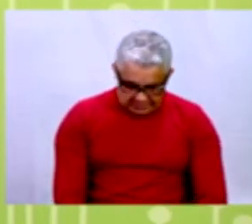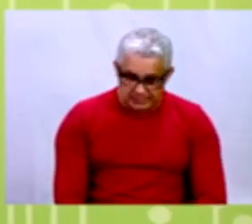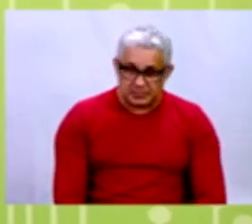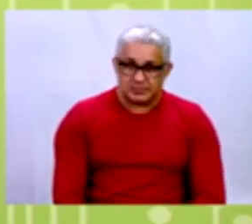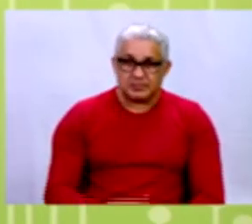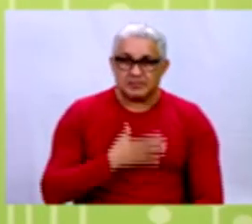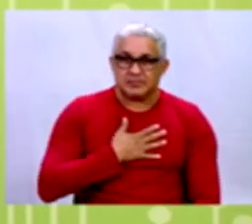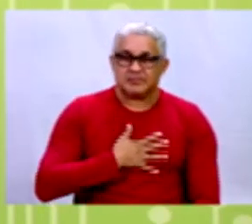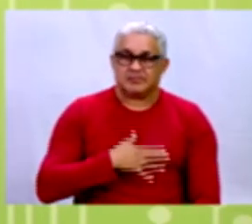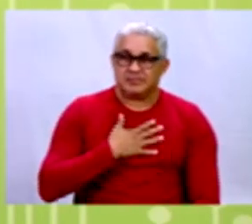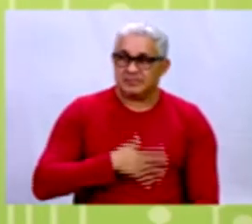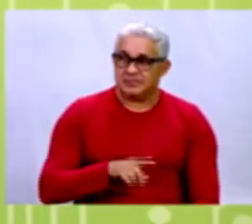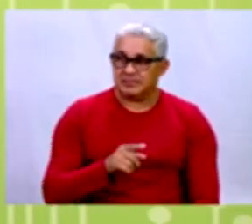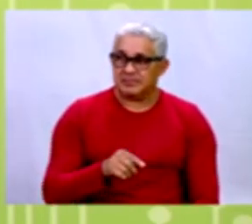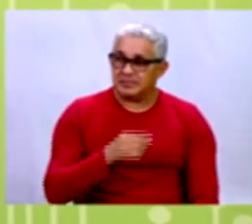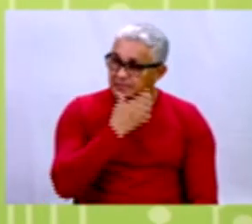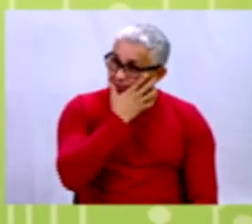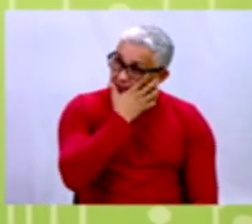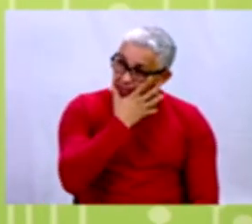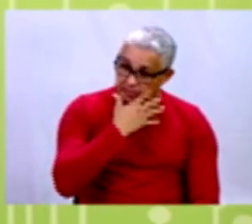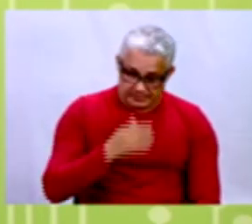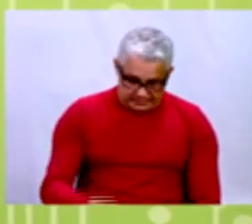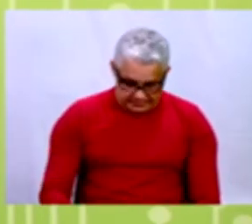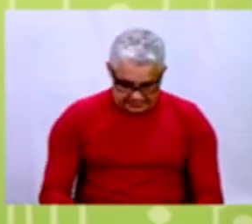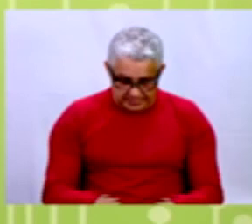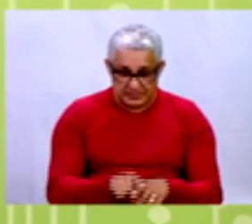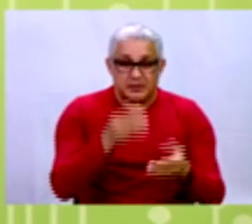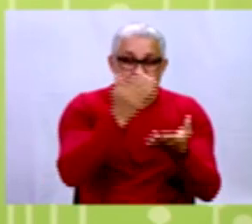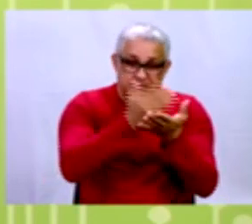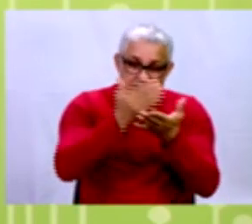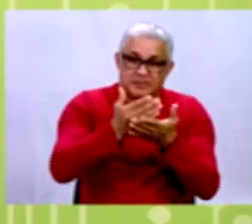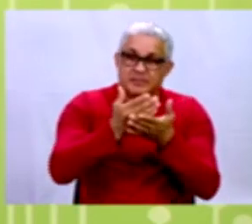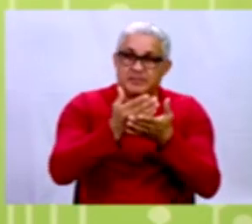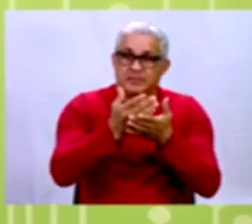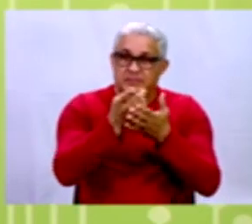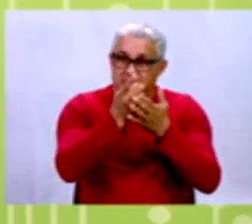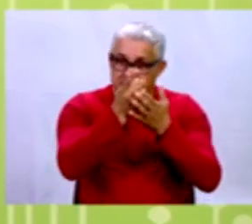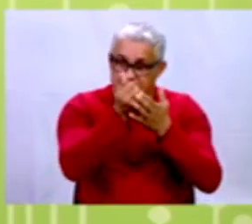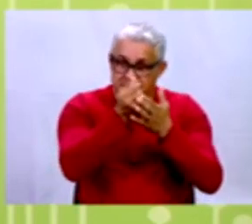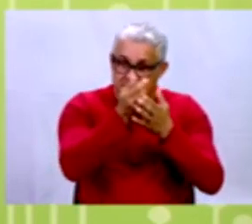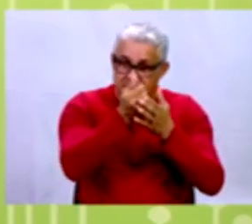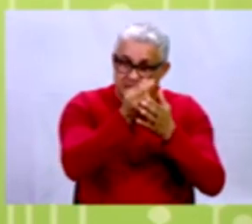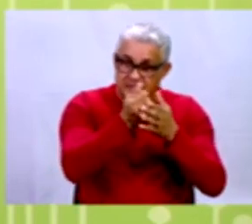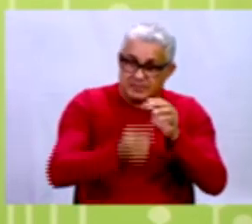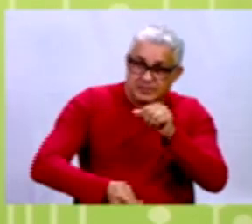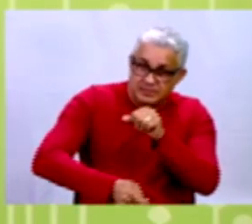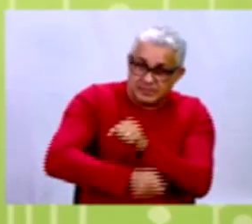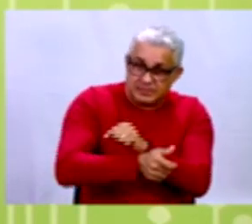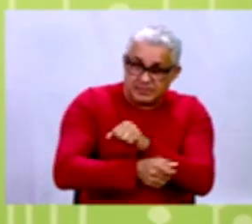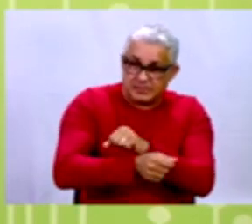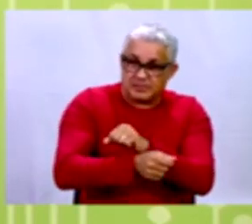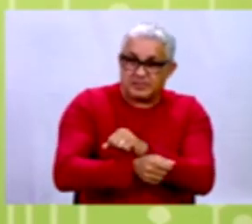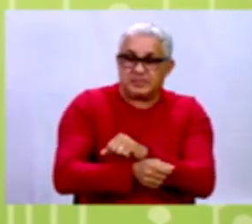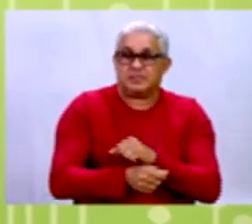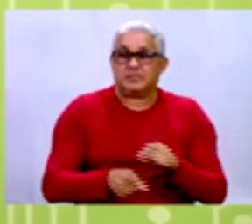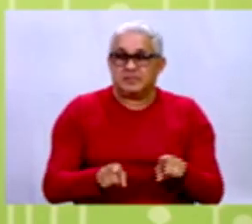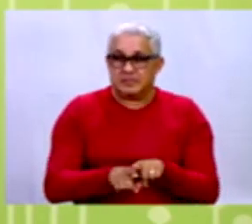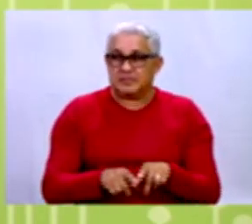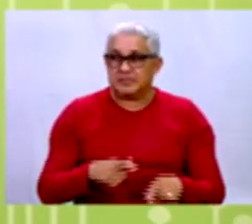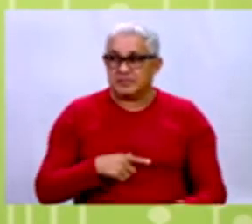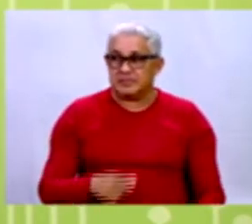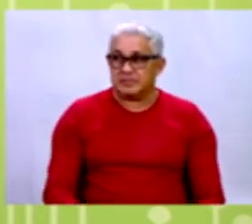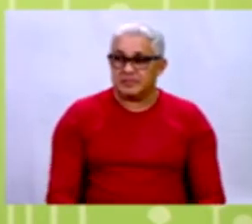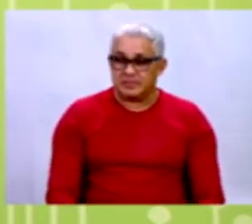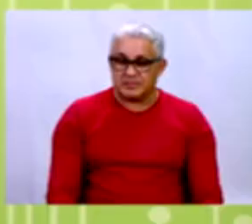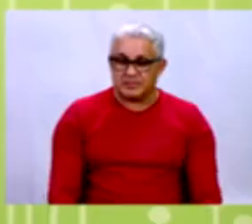tal. Então, a gente parcela, a gente financia. Isso acontece muito, né? Então, que